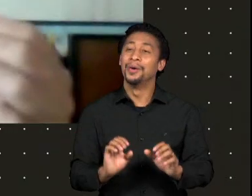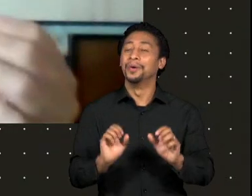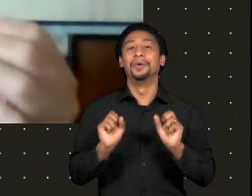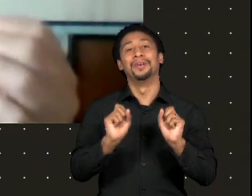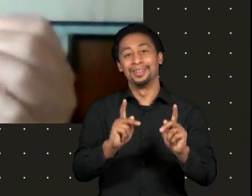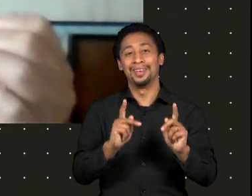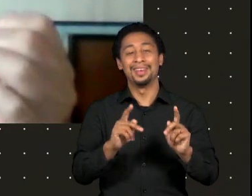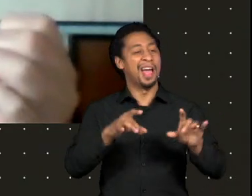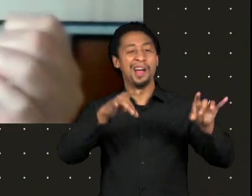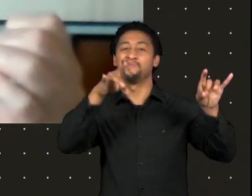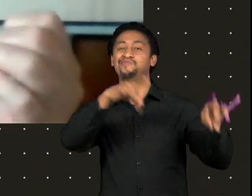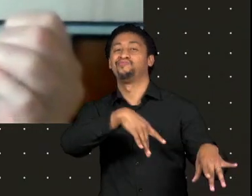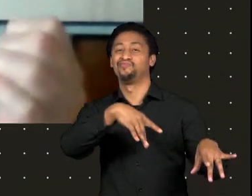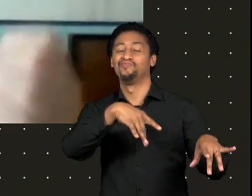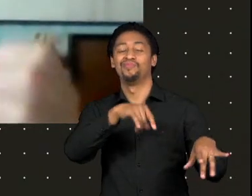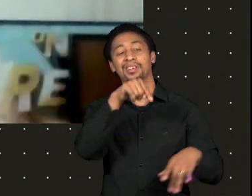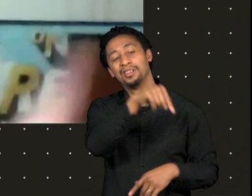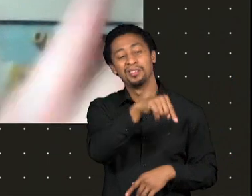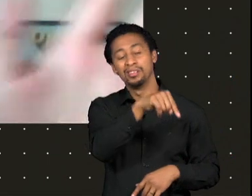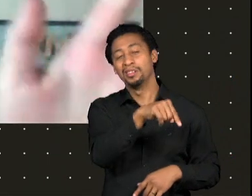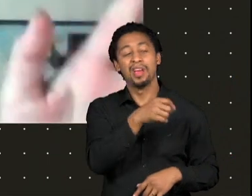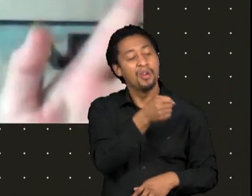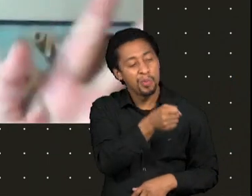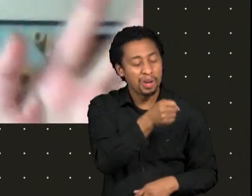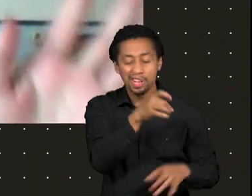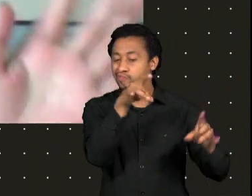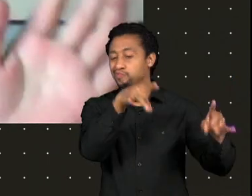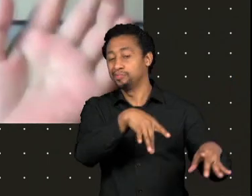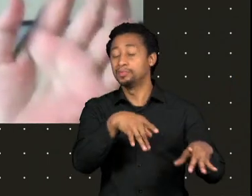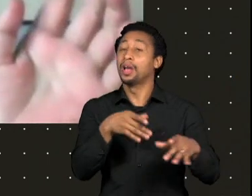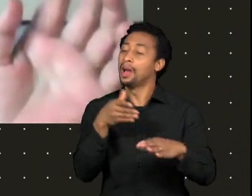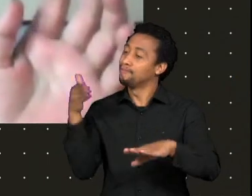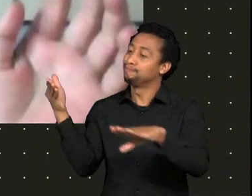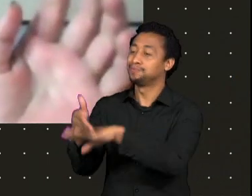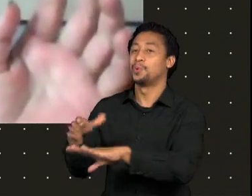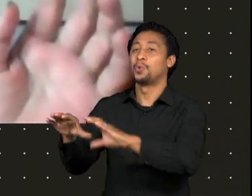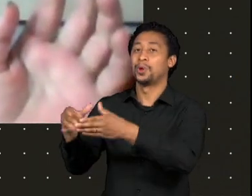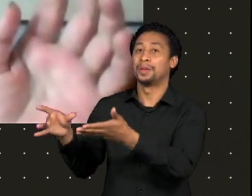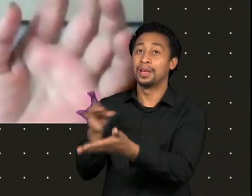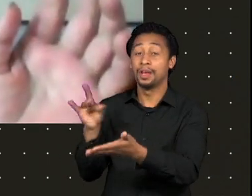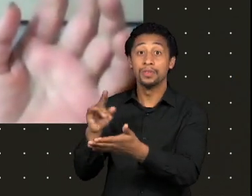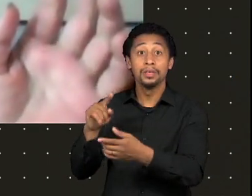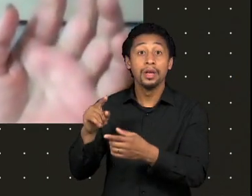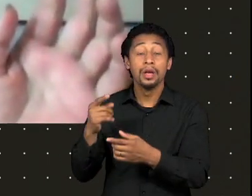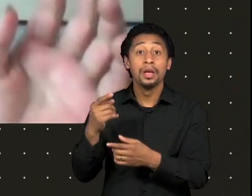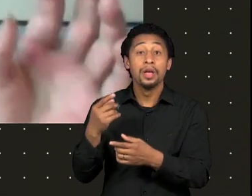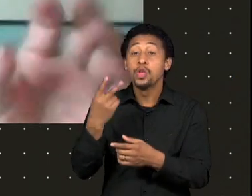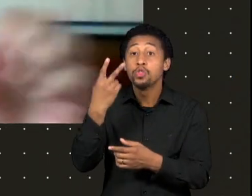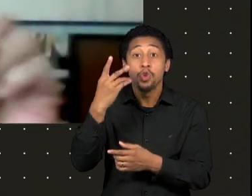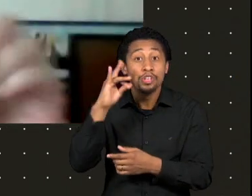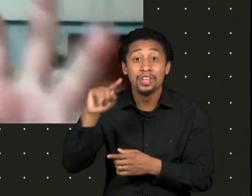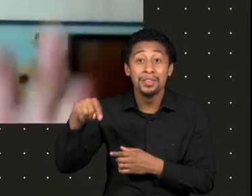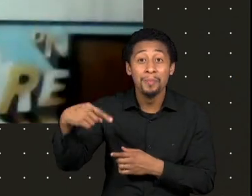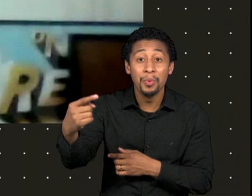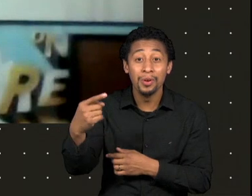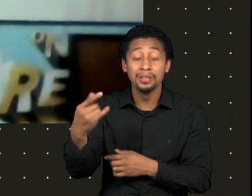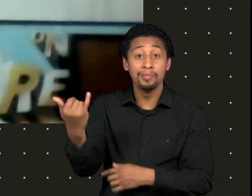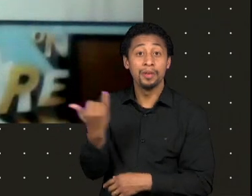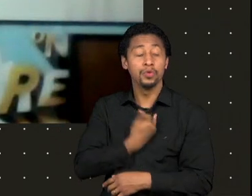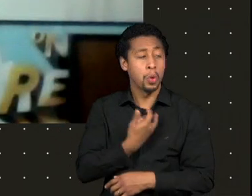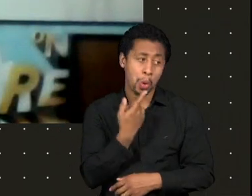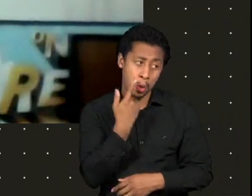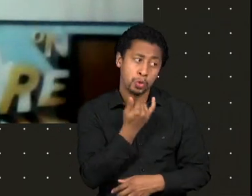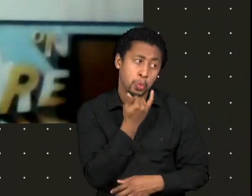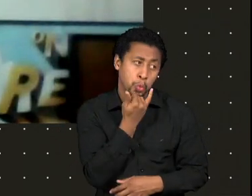Eu falei, claro, pode. Aí, 2 dias depois, ele veio com a notícia que a revista não ia sair, porque